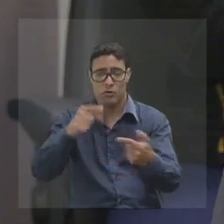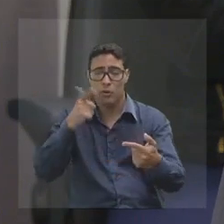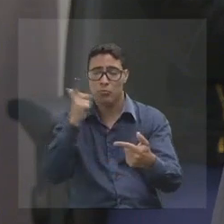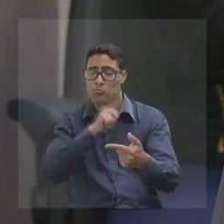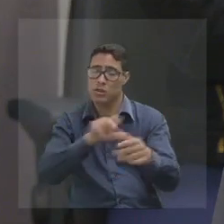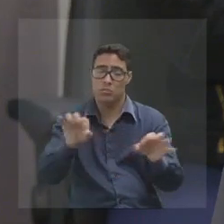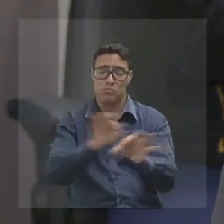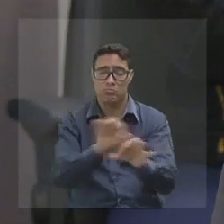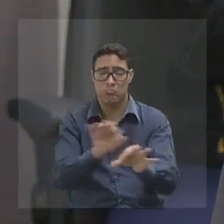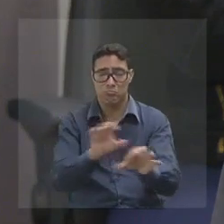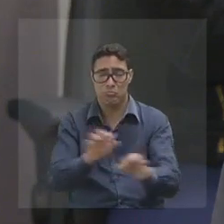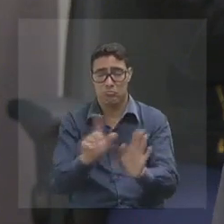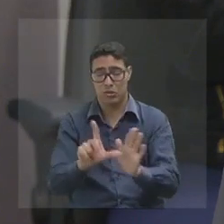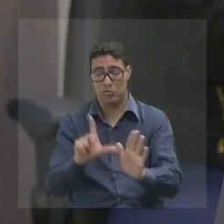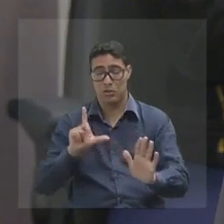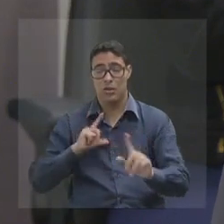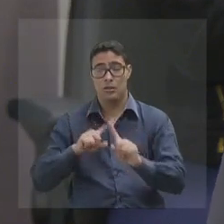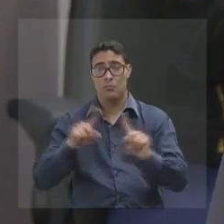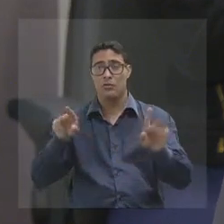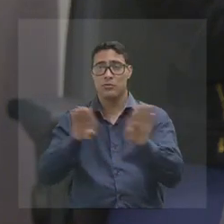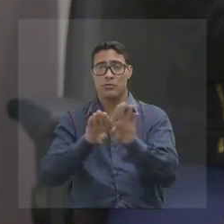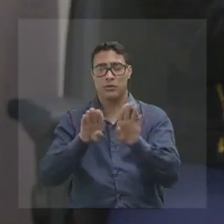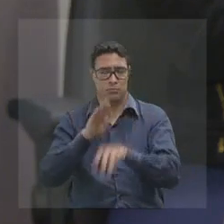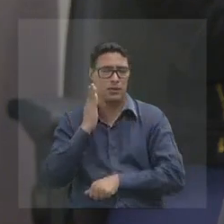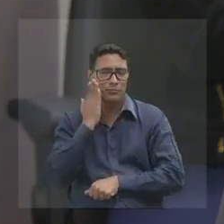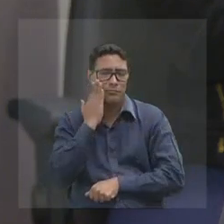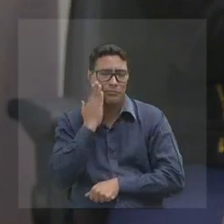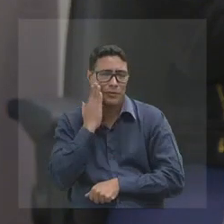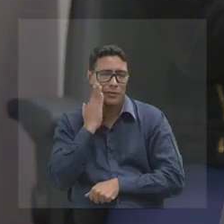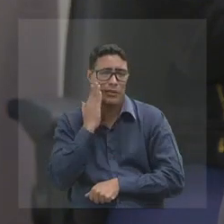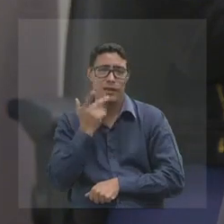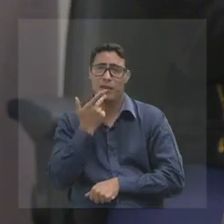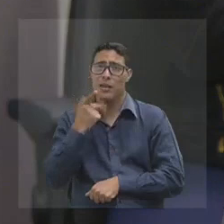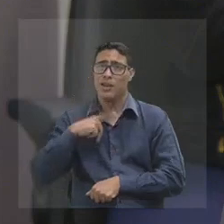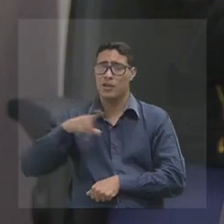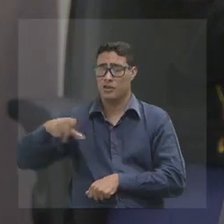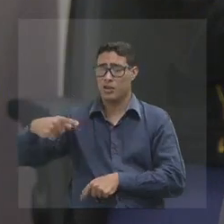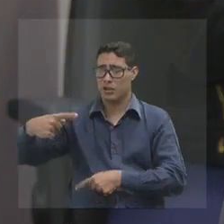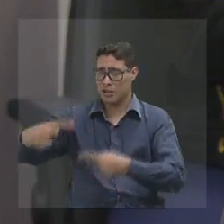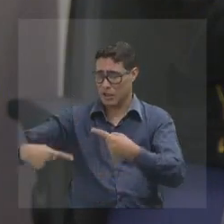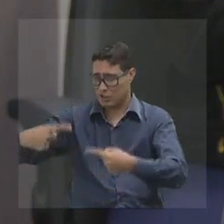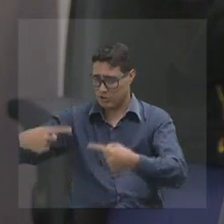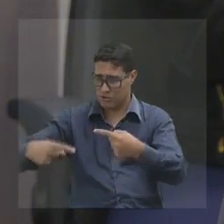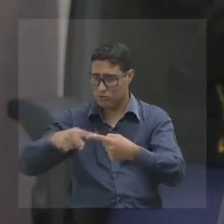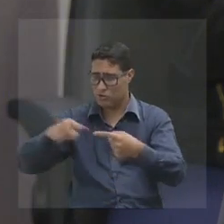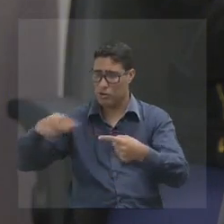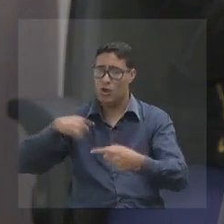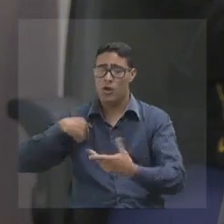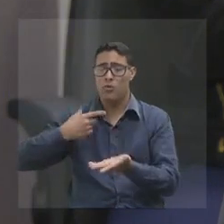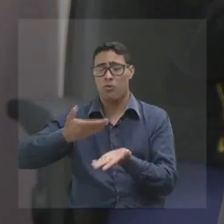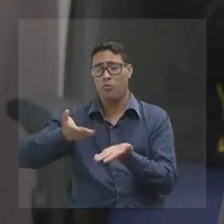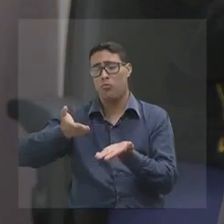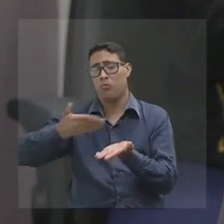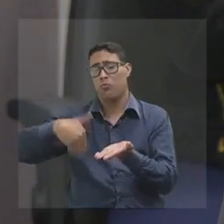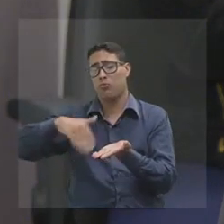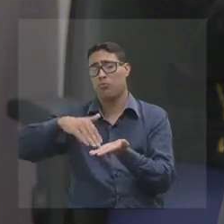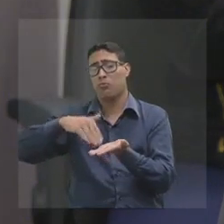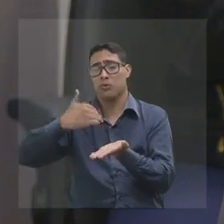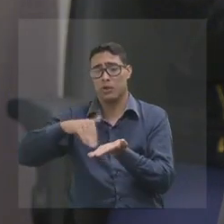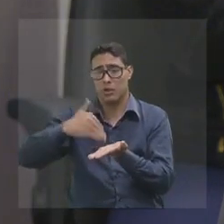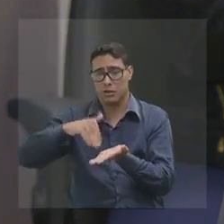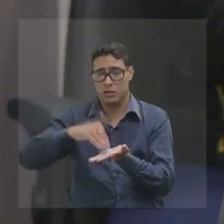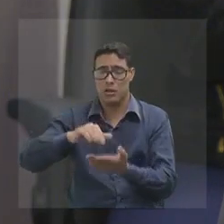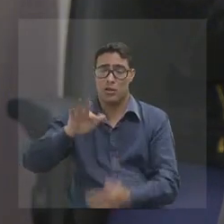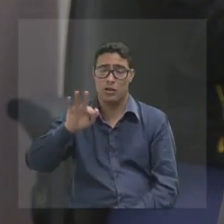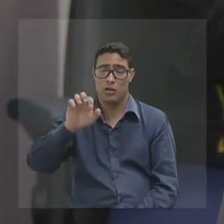mas é entendo também e eu terei recentemente eu discutir com o secretário Fernando passari que a gente precisa aprimorar os